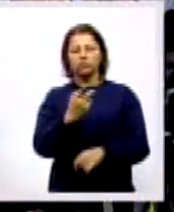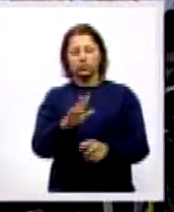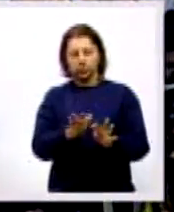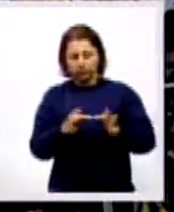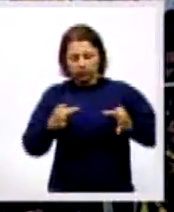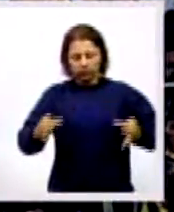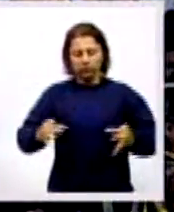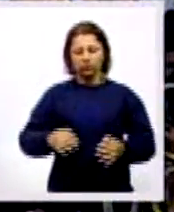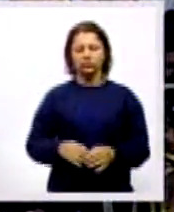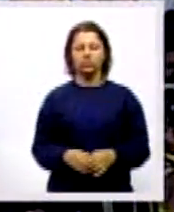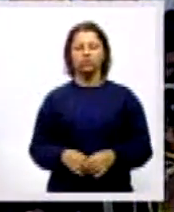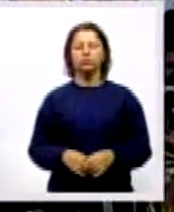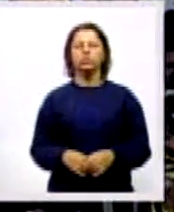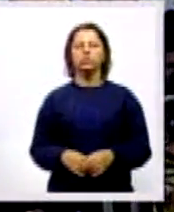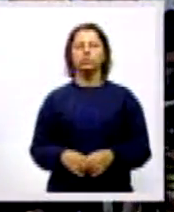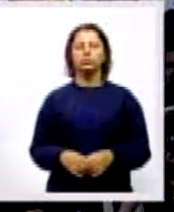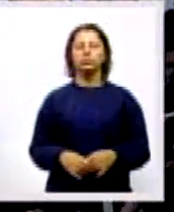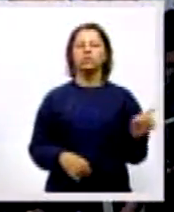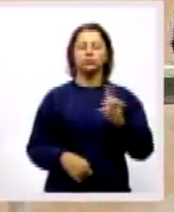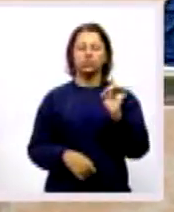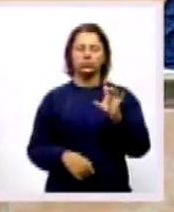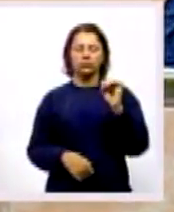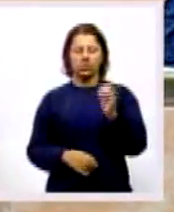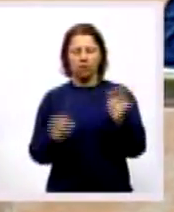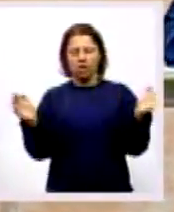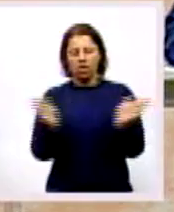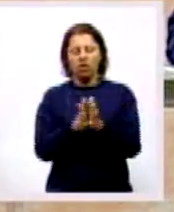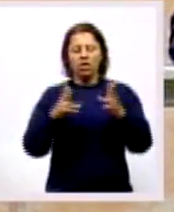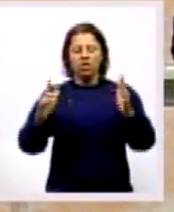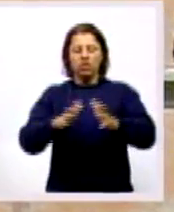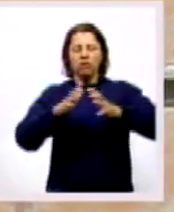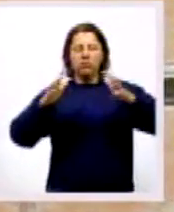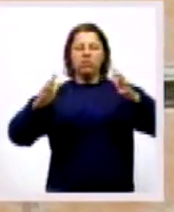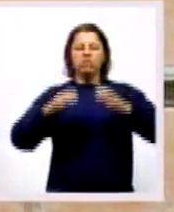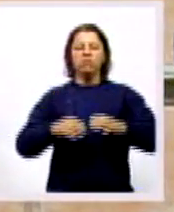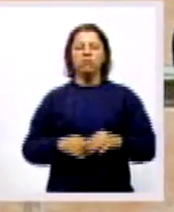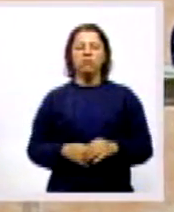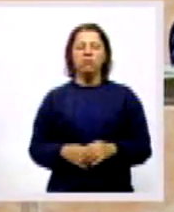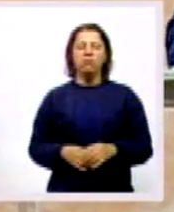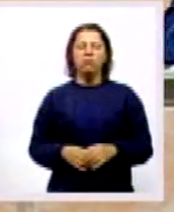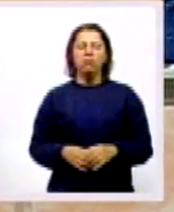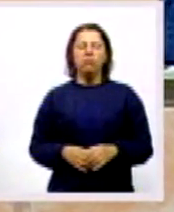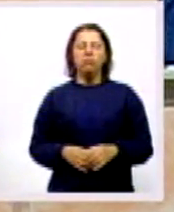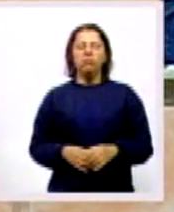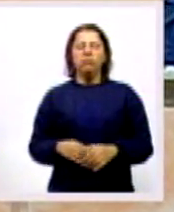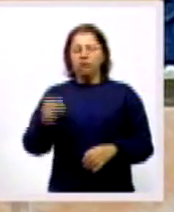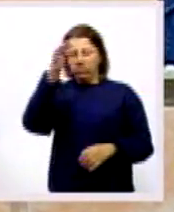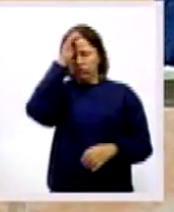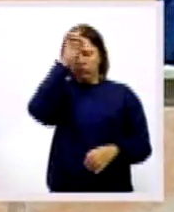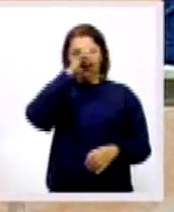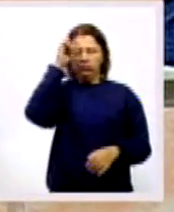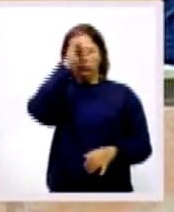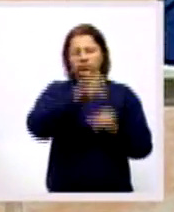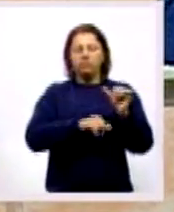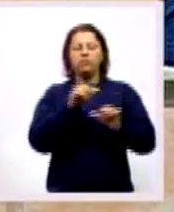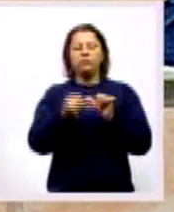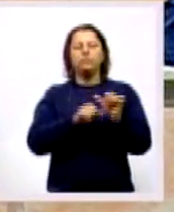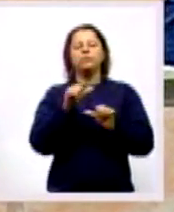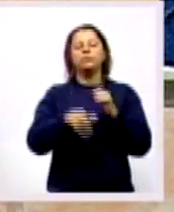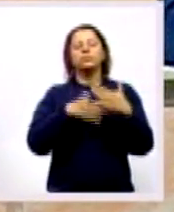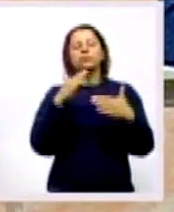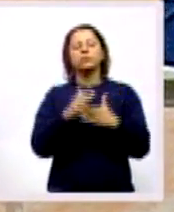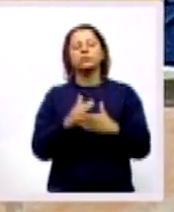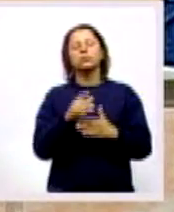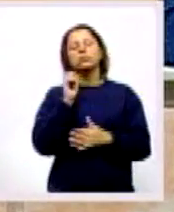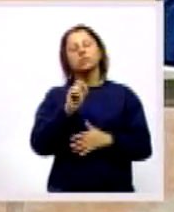miudezas. Não é só dos grandes milagres que você precisa, não. O Espírito Santo modifica